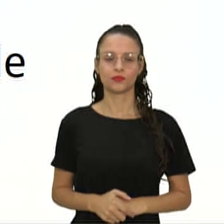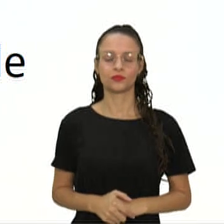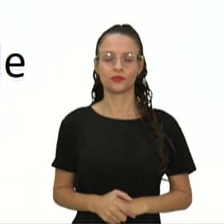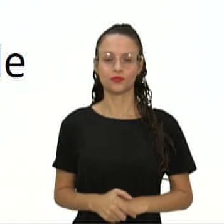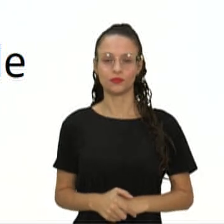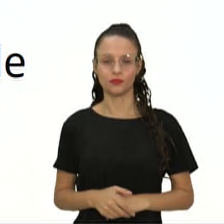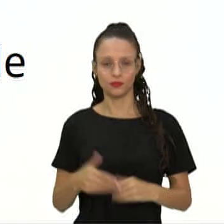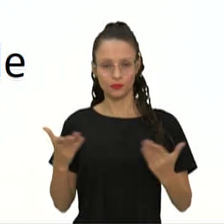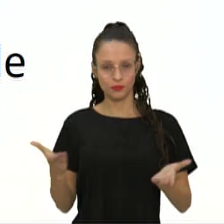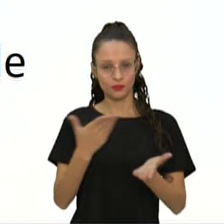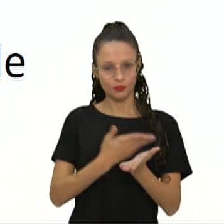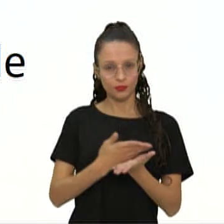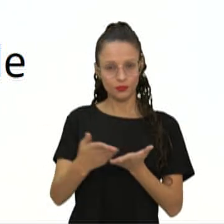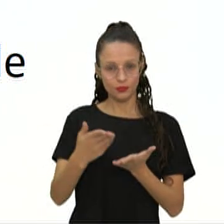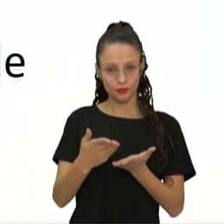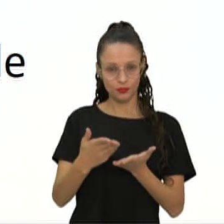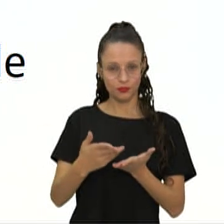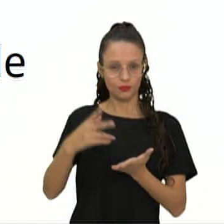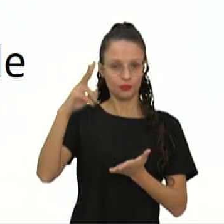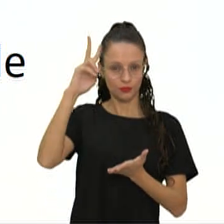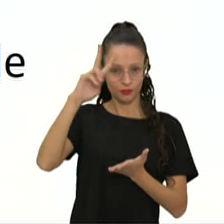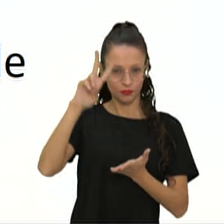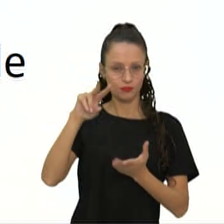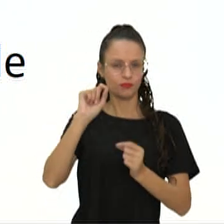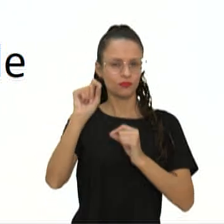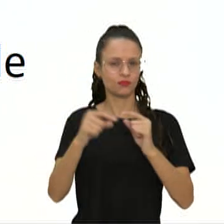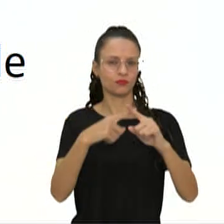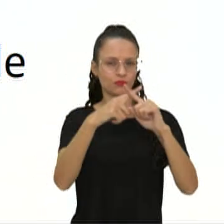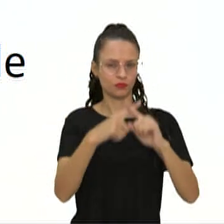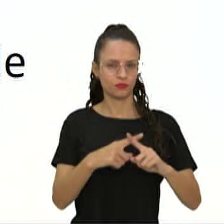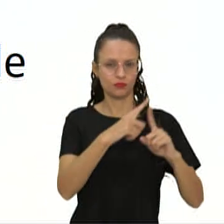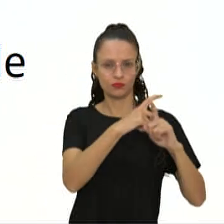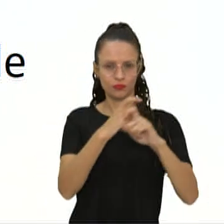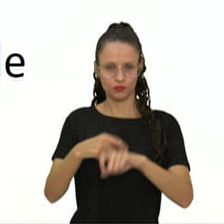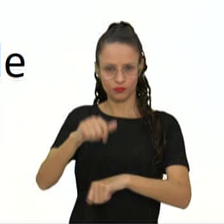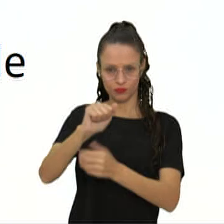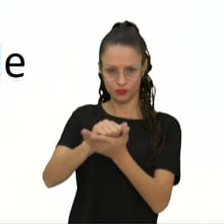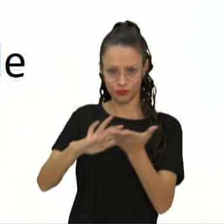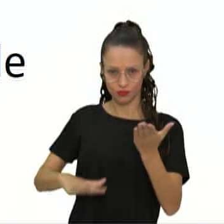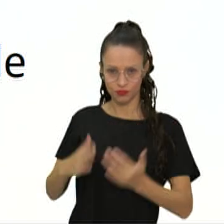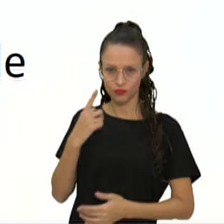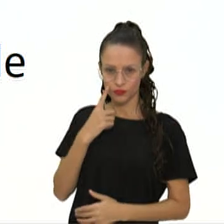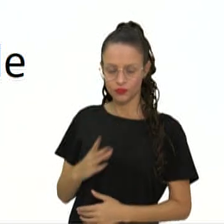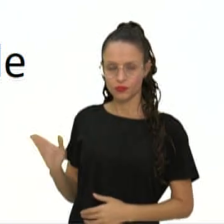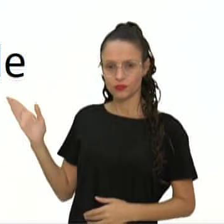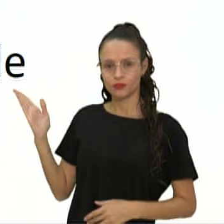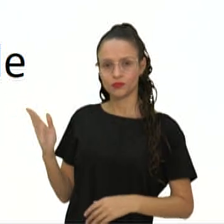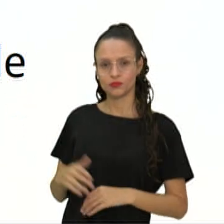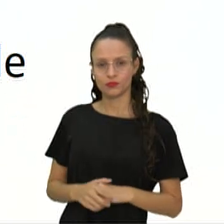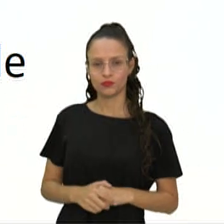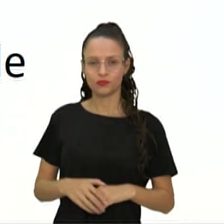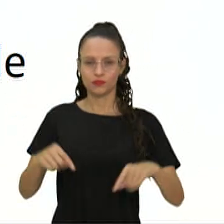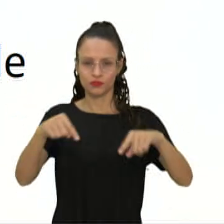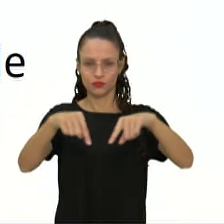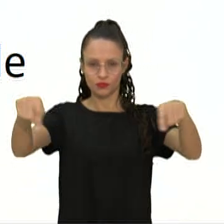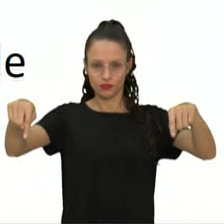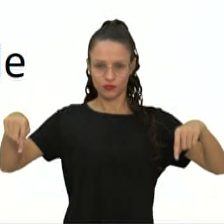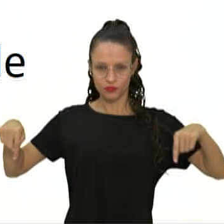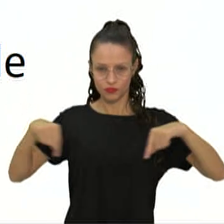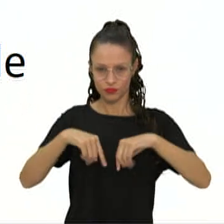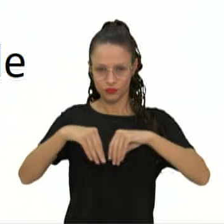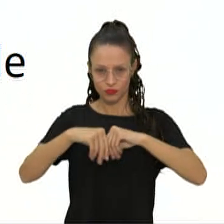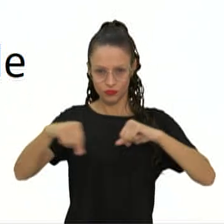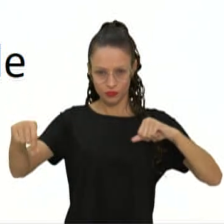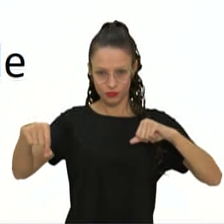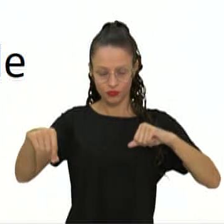Então, para a gente começar a recordar a multiplicação de polinômios, eu tenho esse exercício aqui para você, dá uma olhadinha. Um terreno retangular possui as seguintes